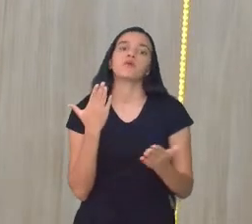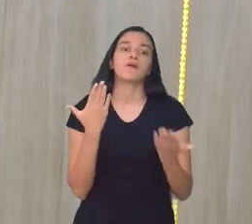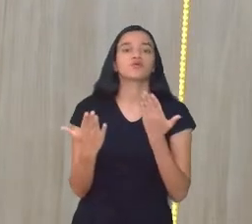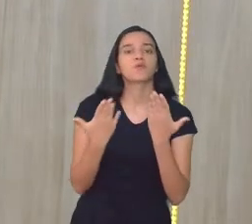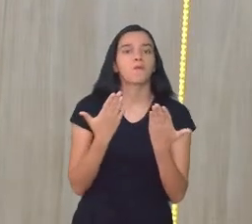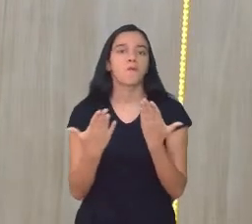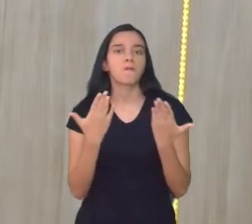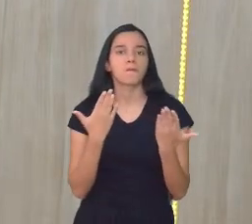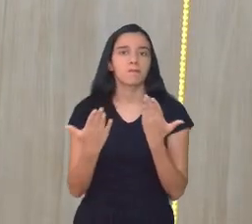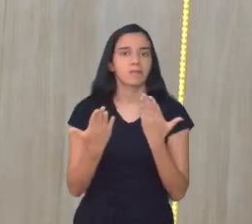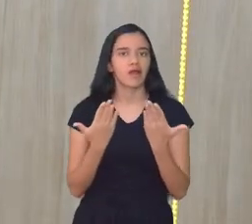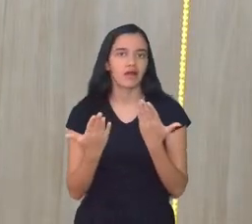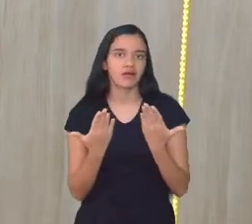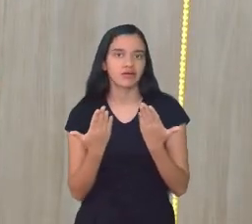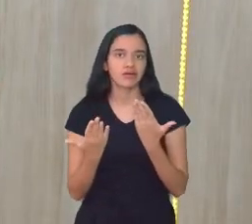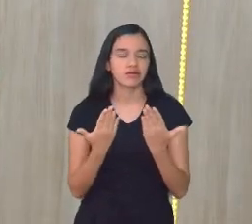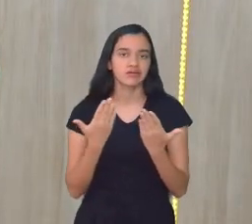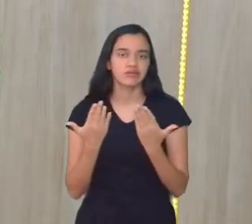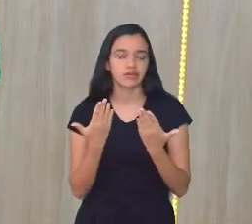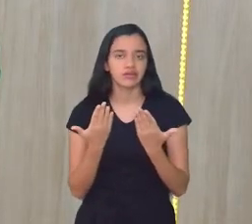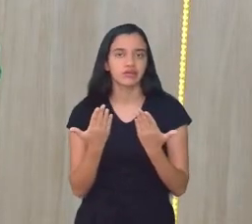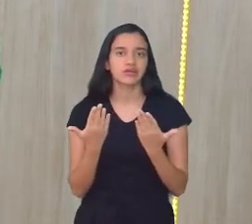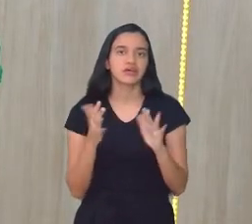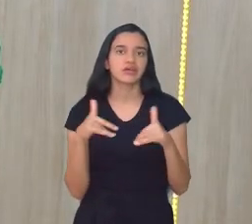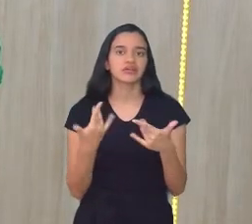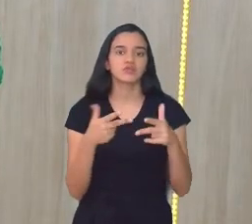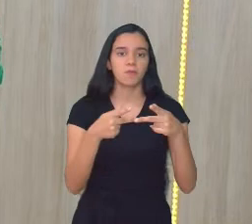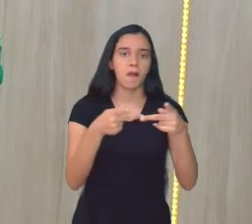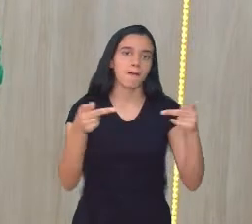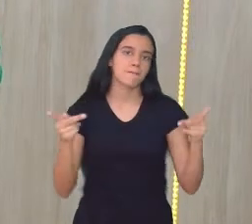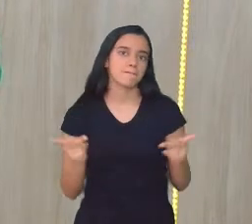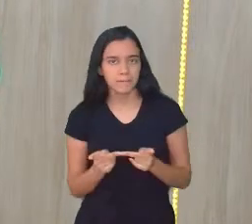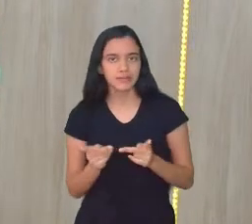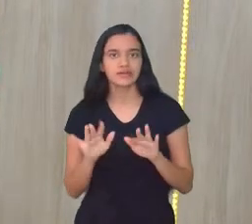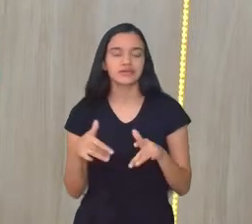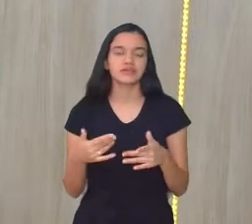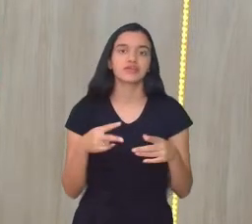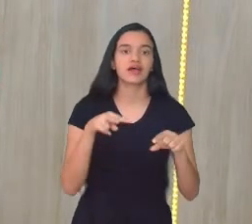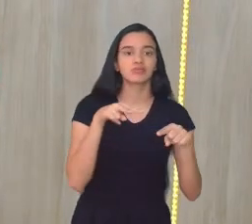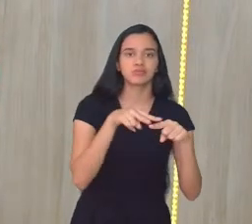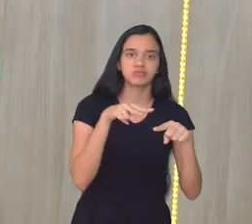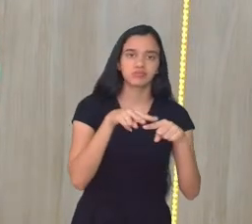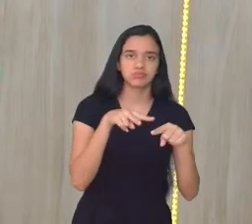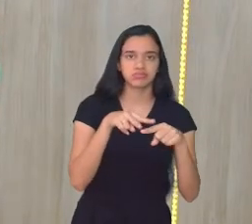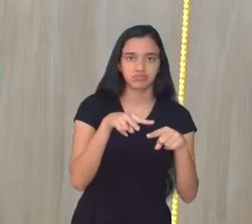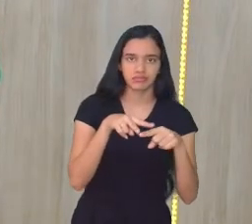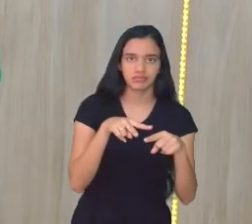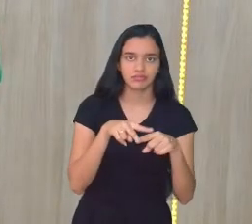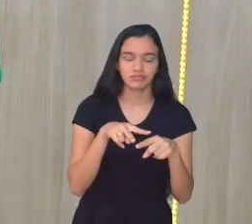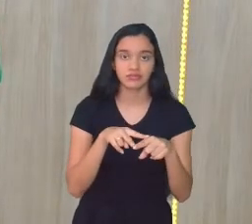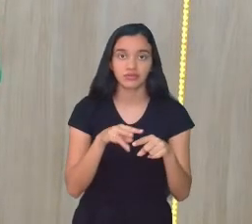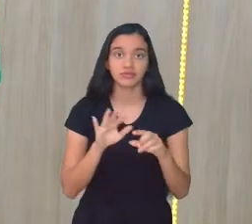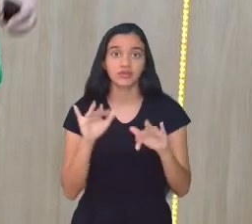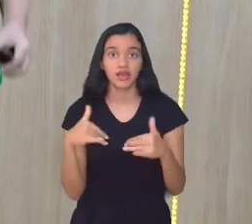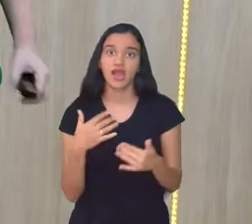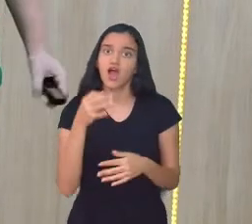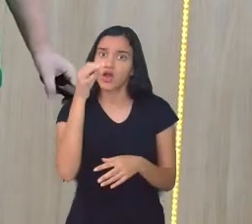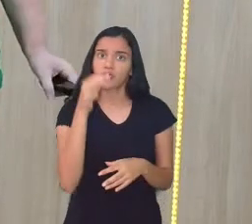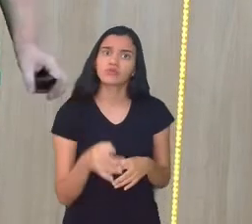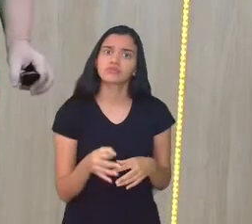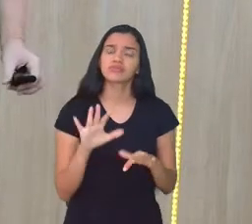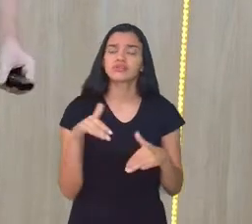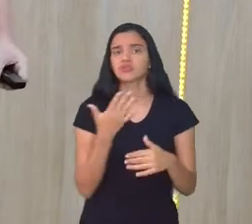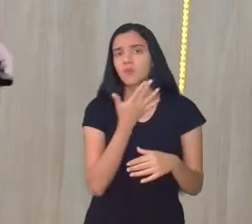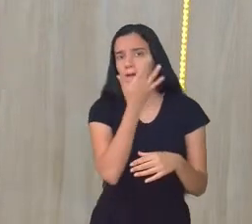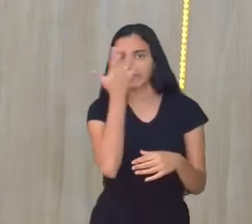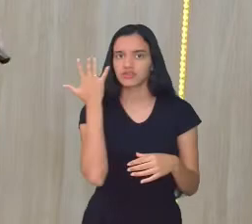comparar a décima parte de uma pizza brotinho e a décima parte de uma pizza gigante. Com certeza, alguém